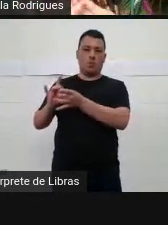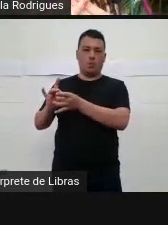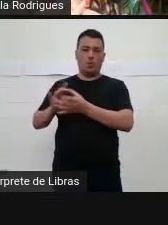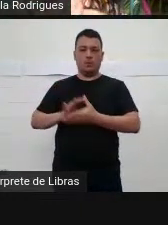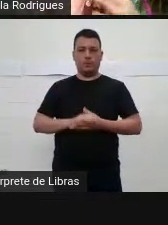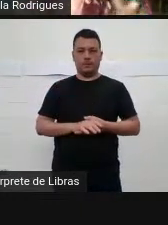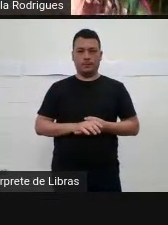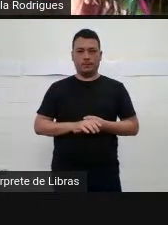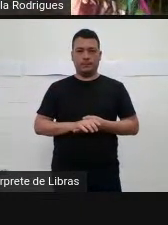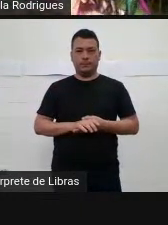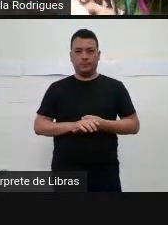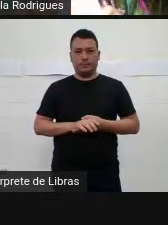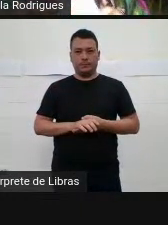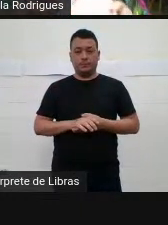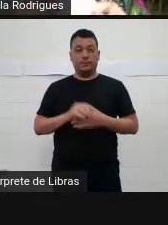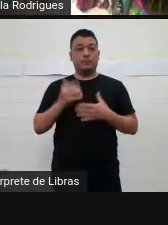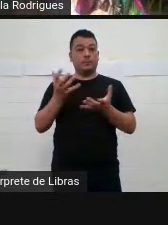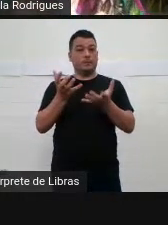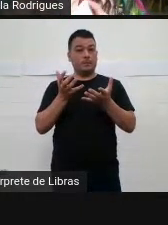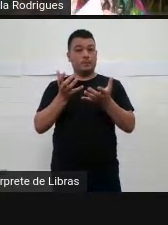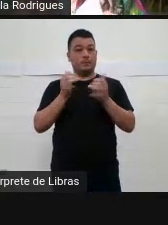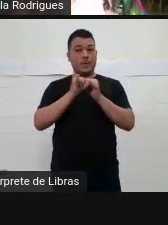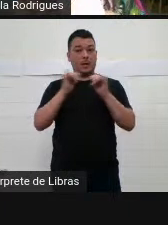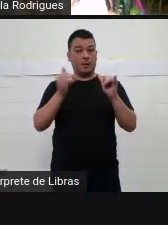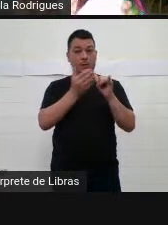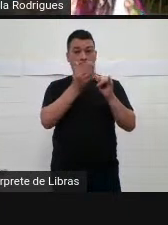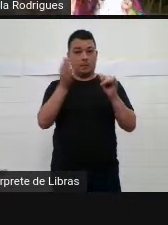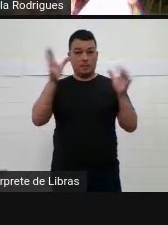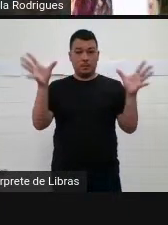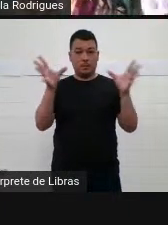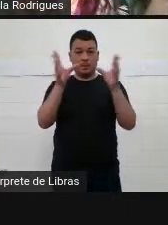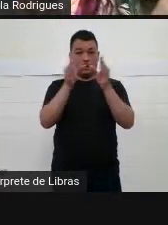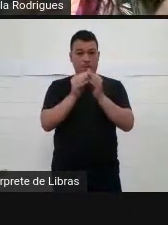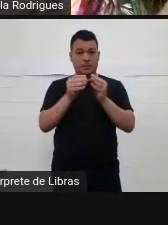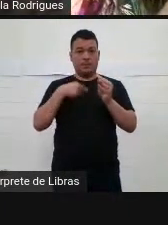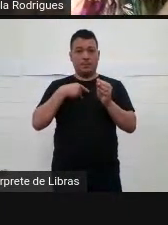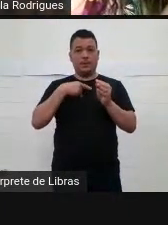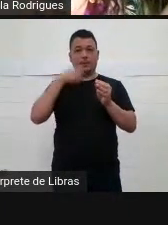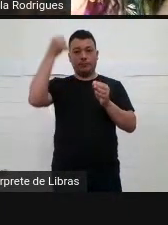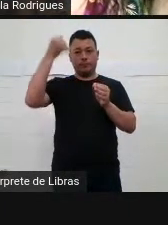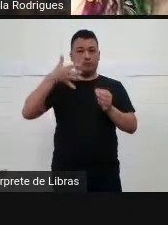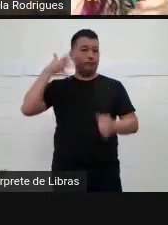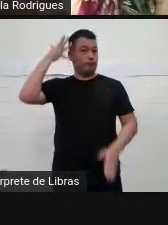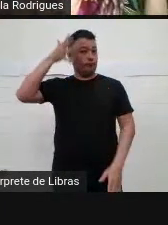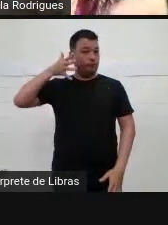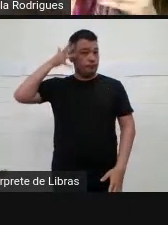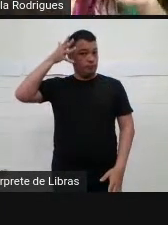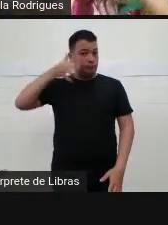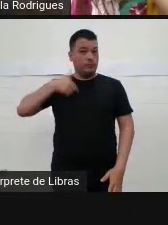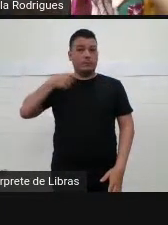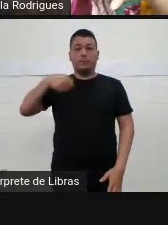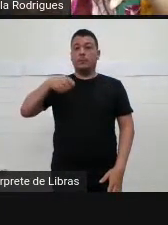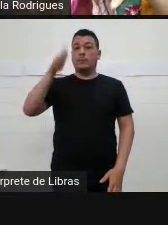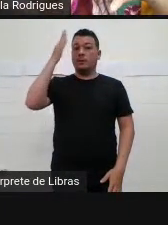o que eu quero marcar para vocês, já para fechar minha fala, é que a gente tenta entender